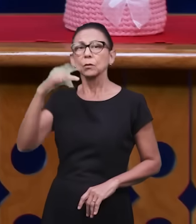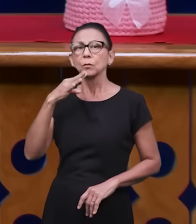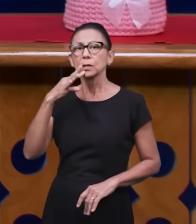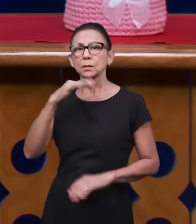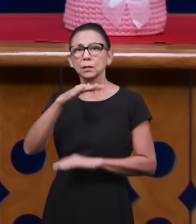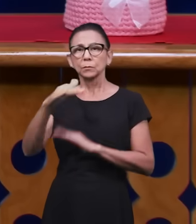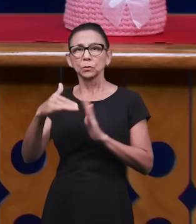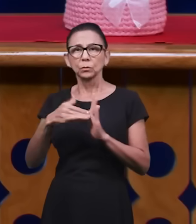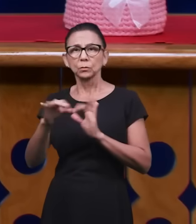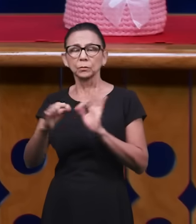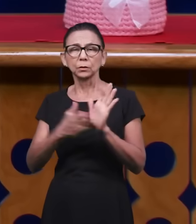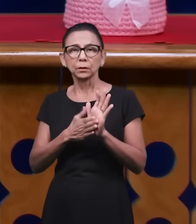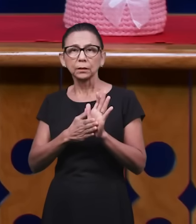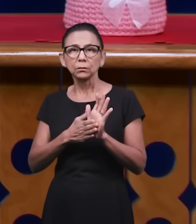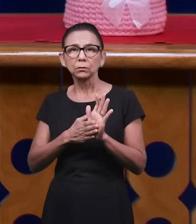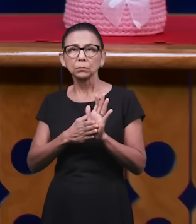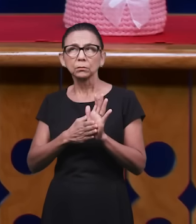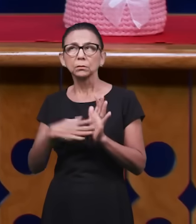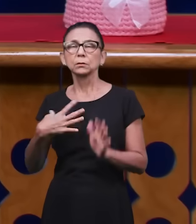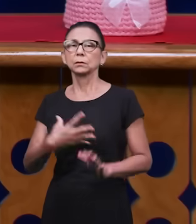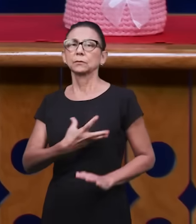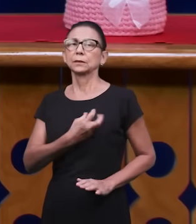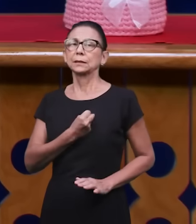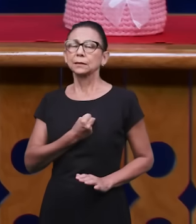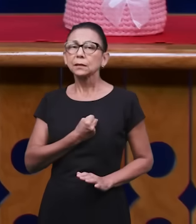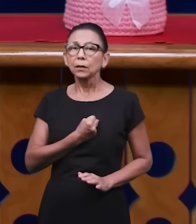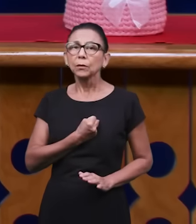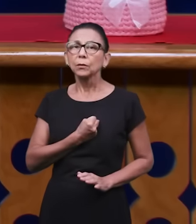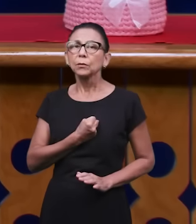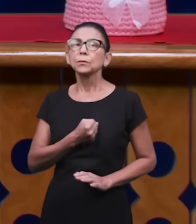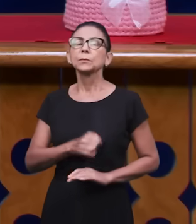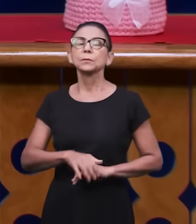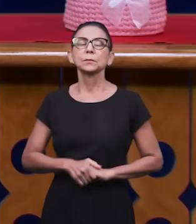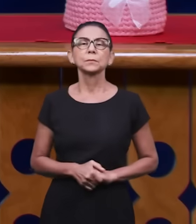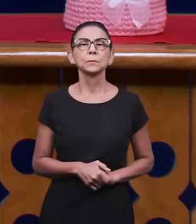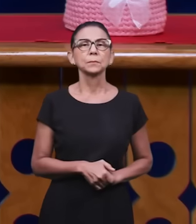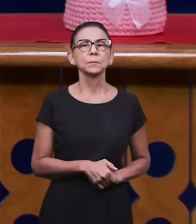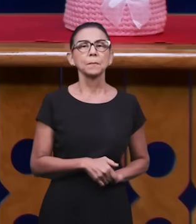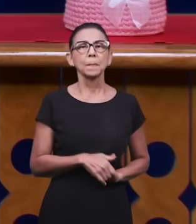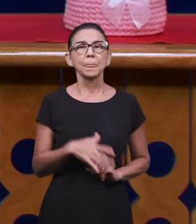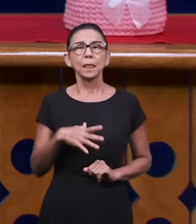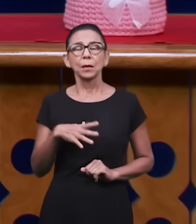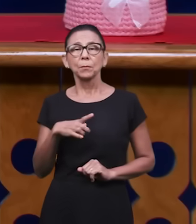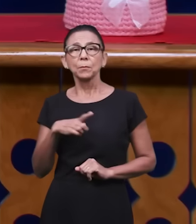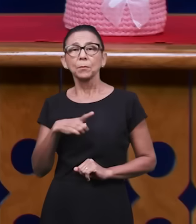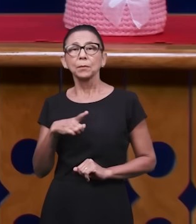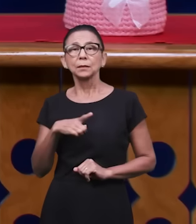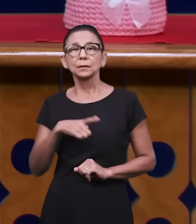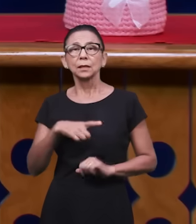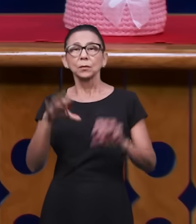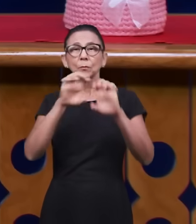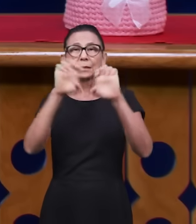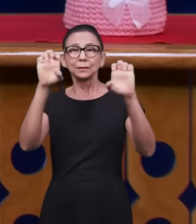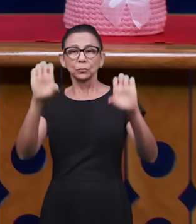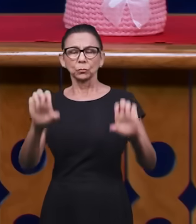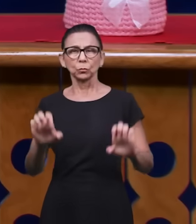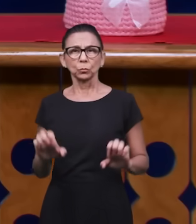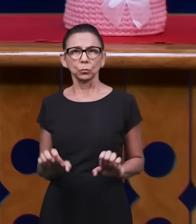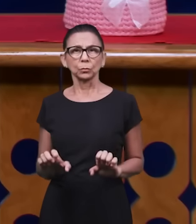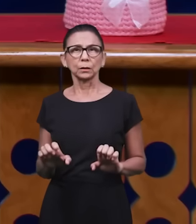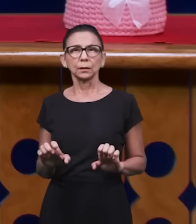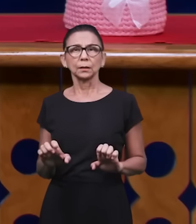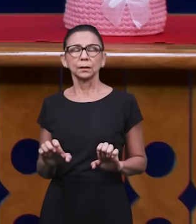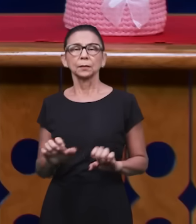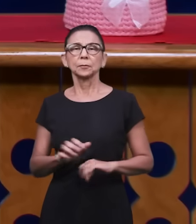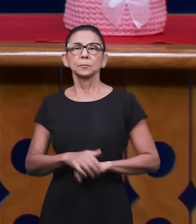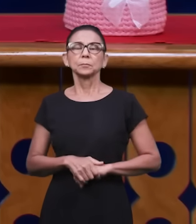Há uma estrutura muito grande envolvida nisso tudo, mas agora o momento que o Senhor tem para